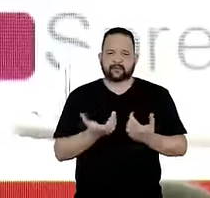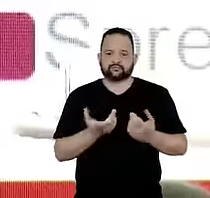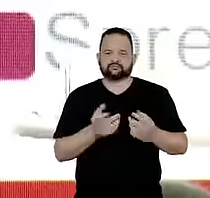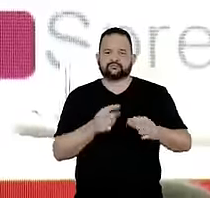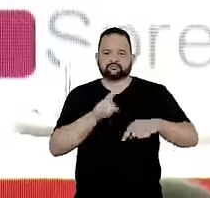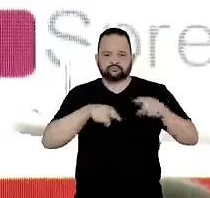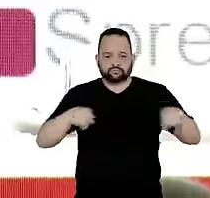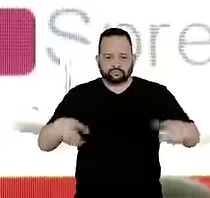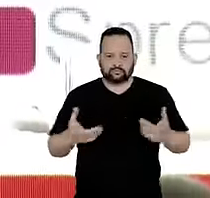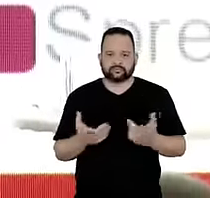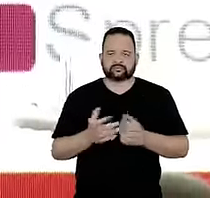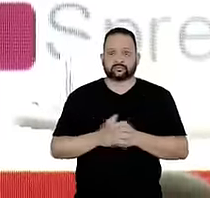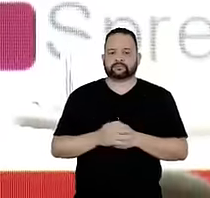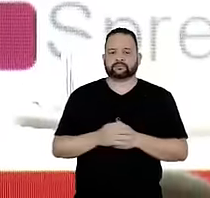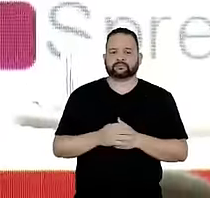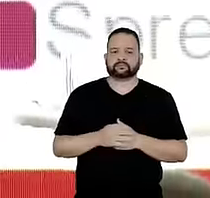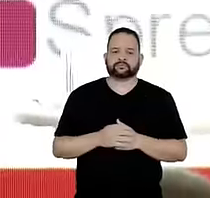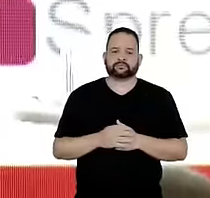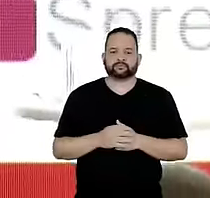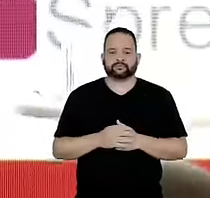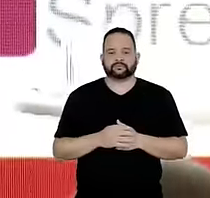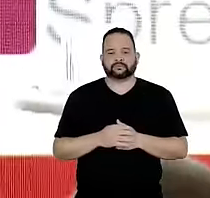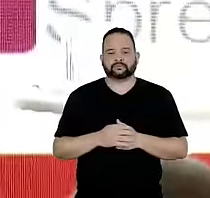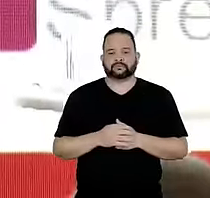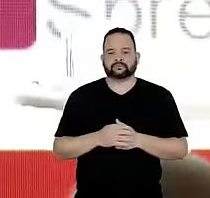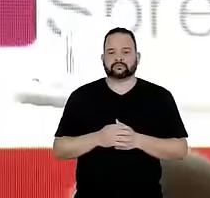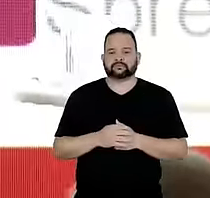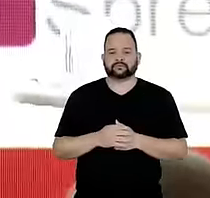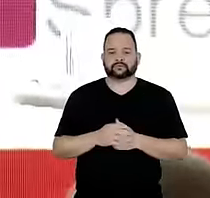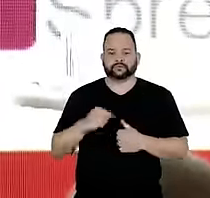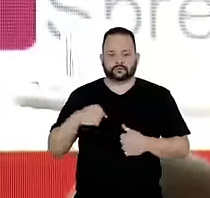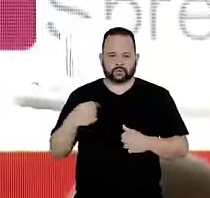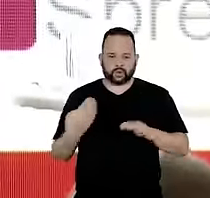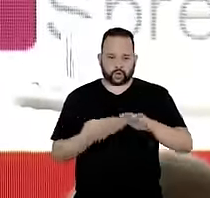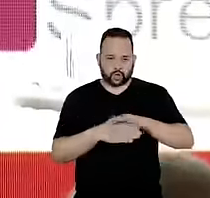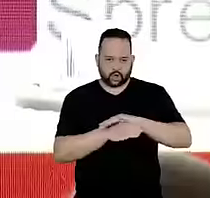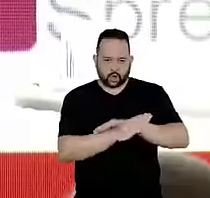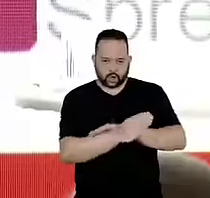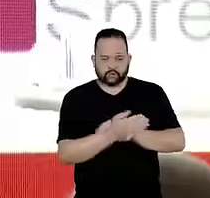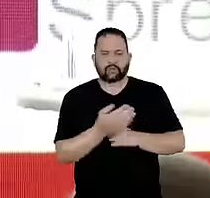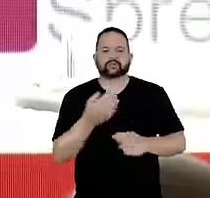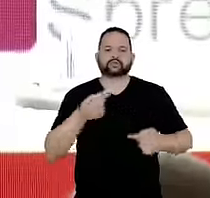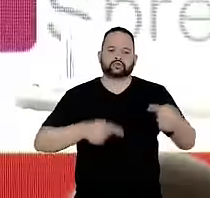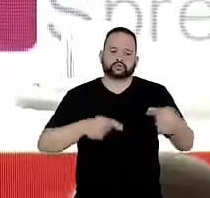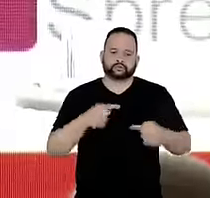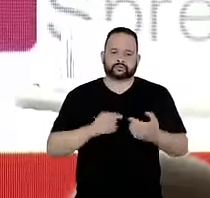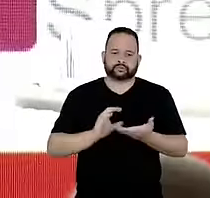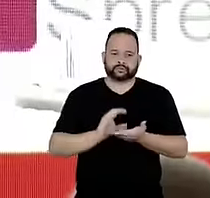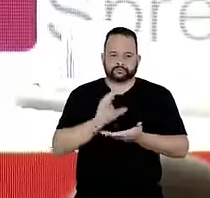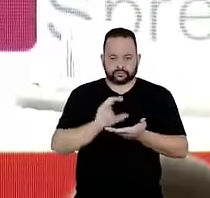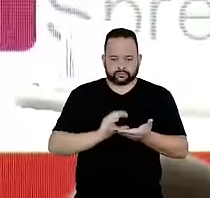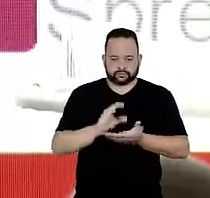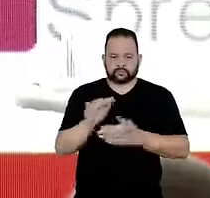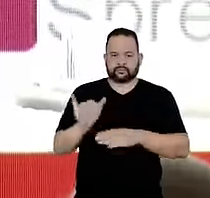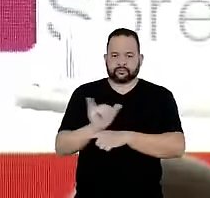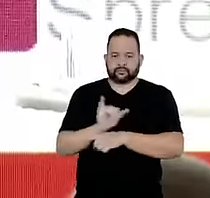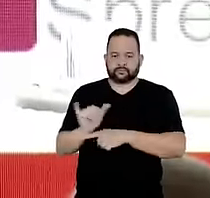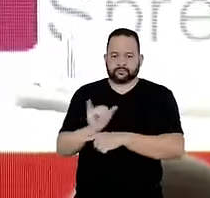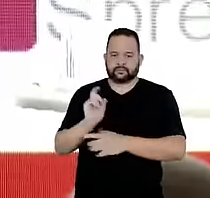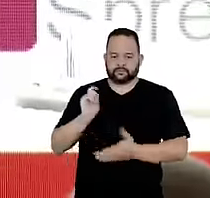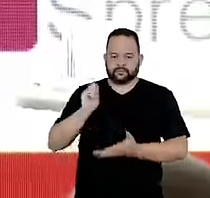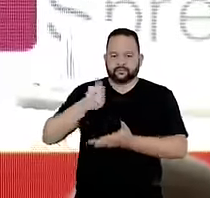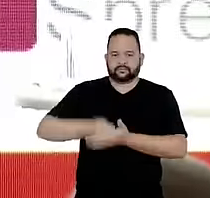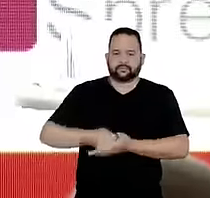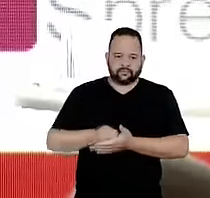secundário a gente tava muito acostumado a falar sobre crédito naquela estratégia que você comprava e carregava até o vencimento Essa é a